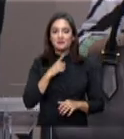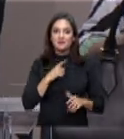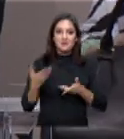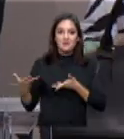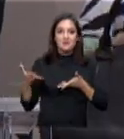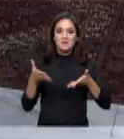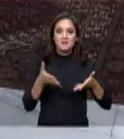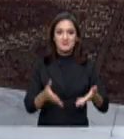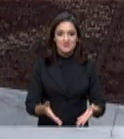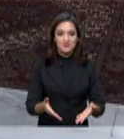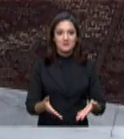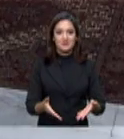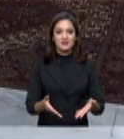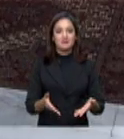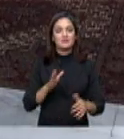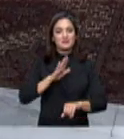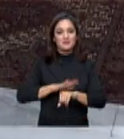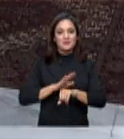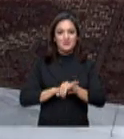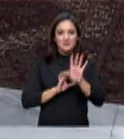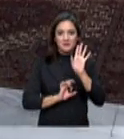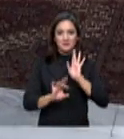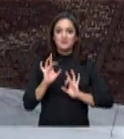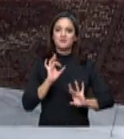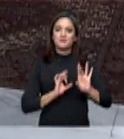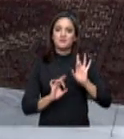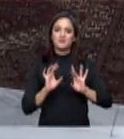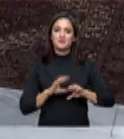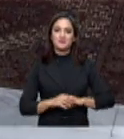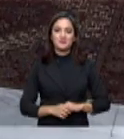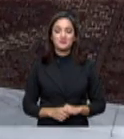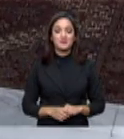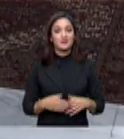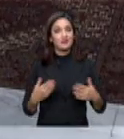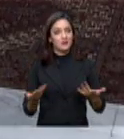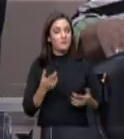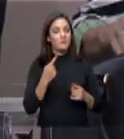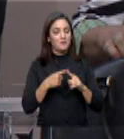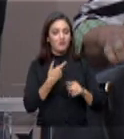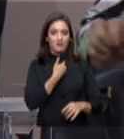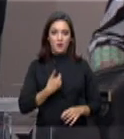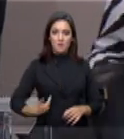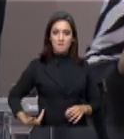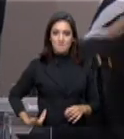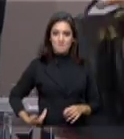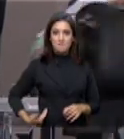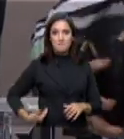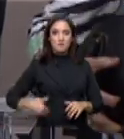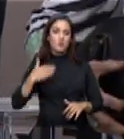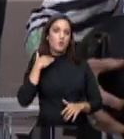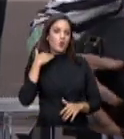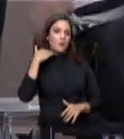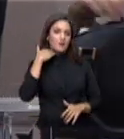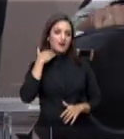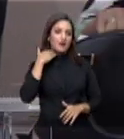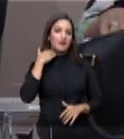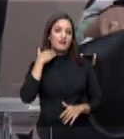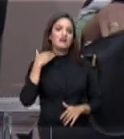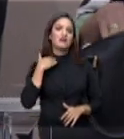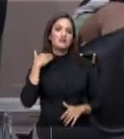participar desse momento especial. Como um banco público da capital federal, também é nosso